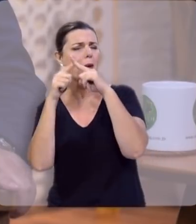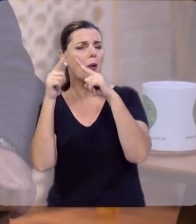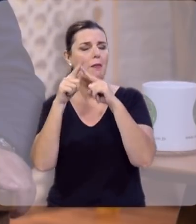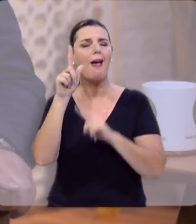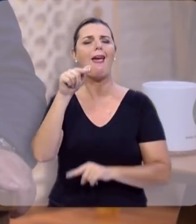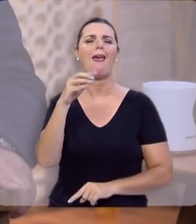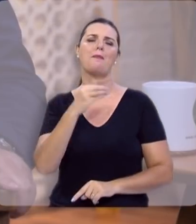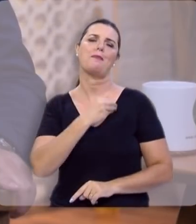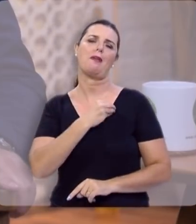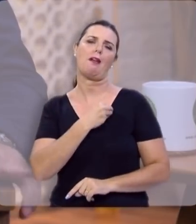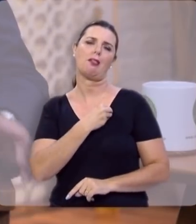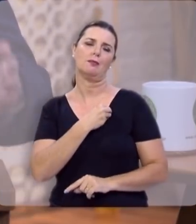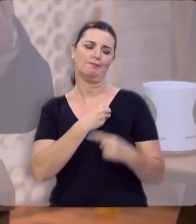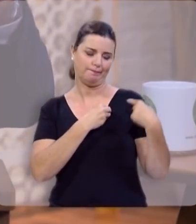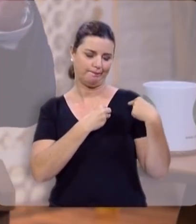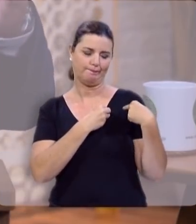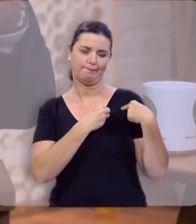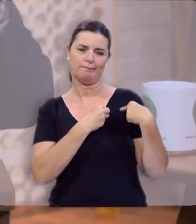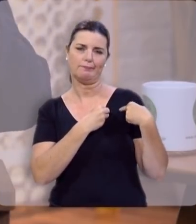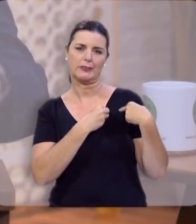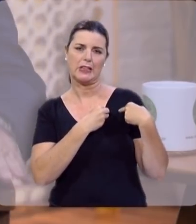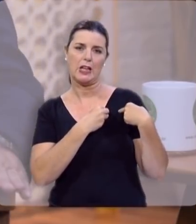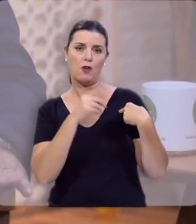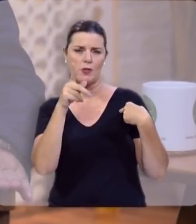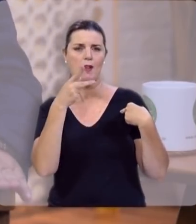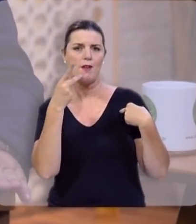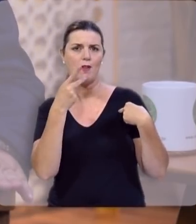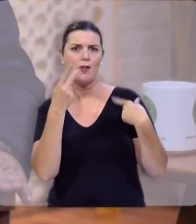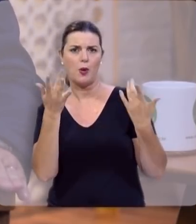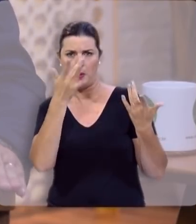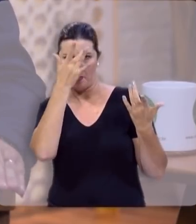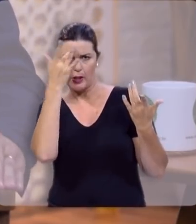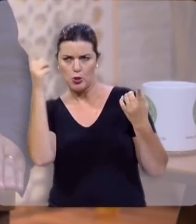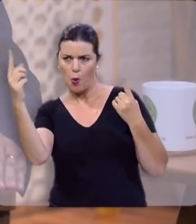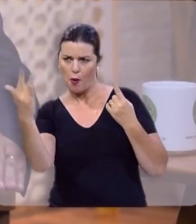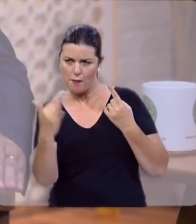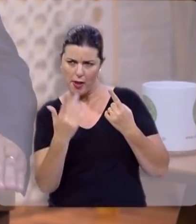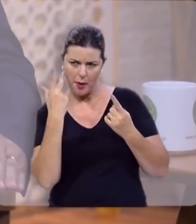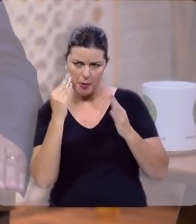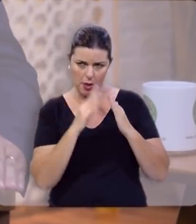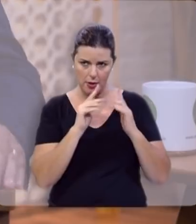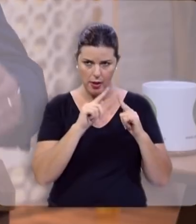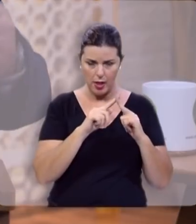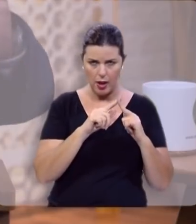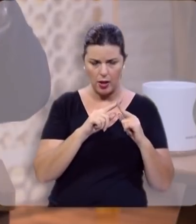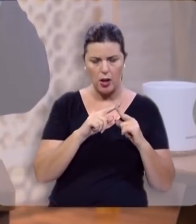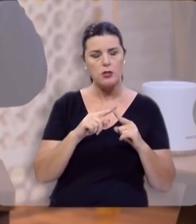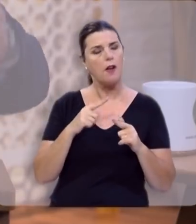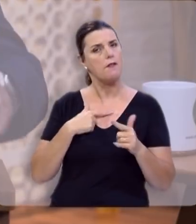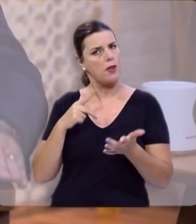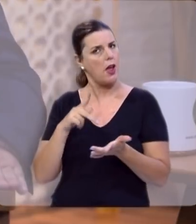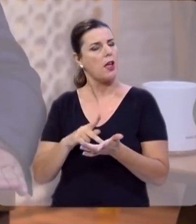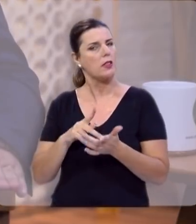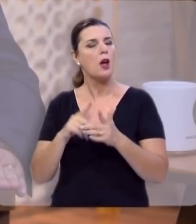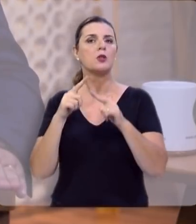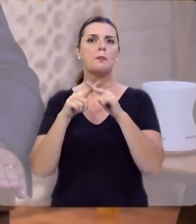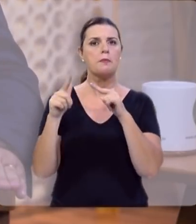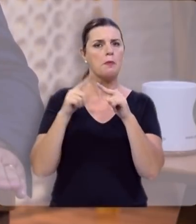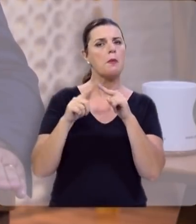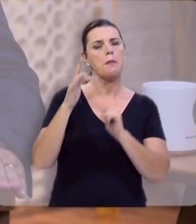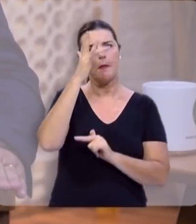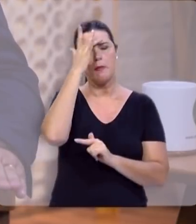é o pecado. Você mencionou acerca do momento em que a pessoa vem para a igreja. De fato, os problemas da